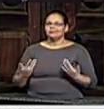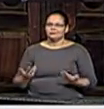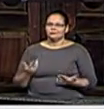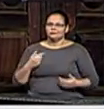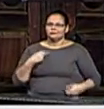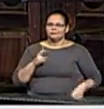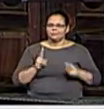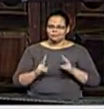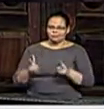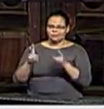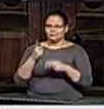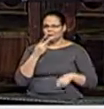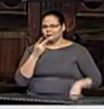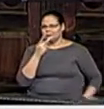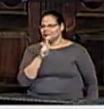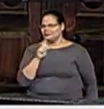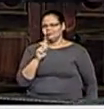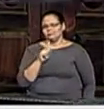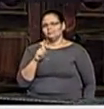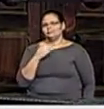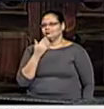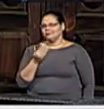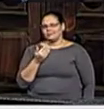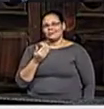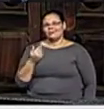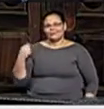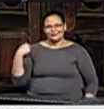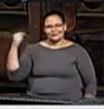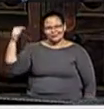sempre falei, não adianta vir para cá